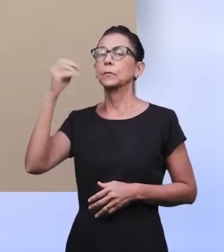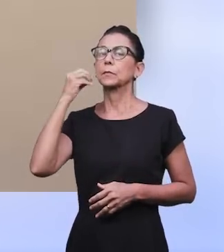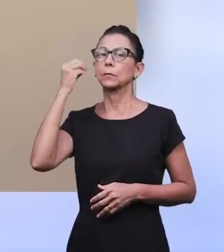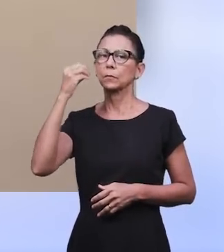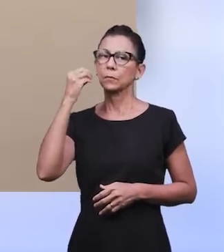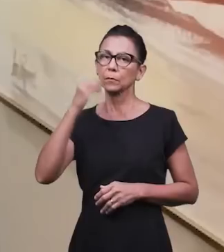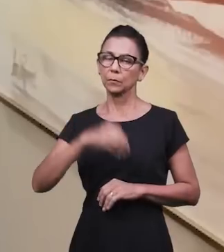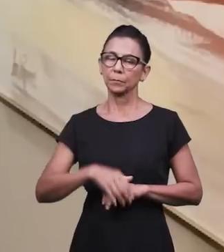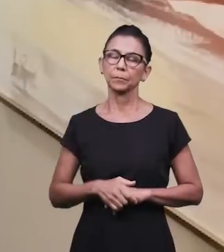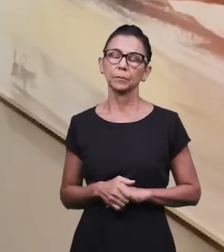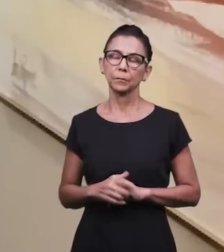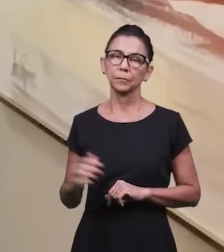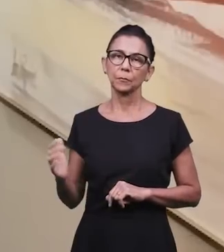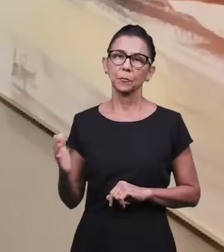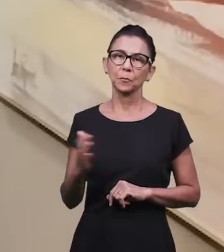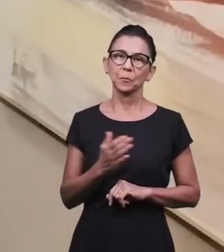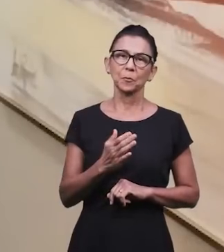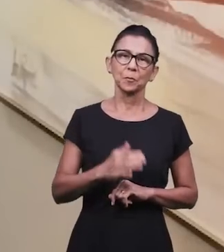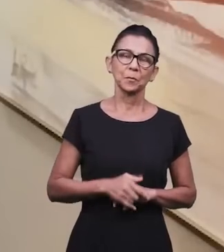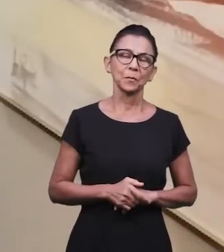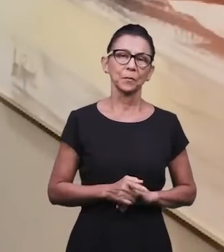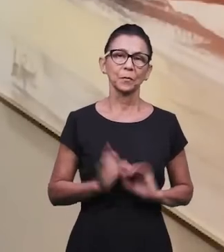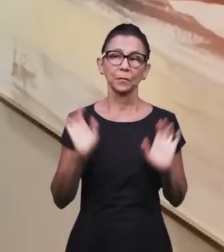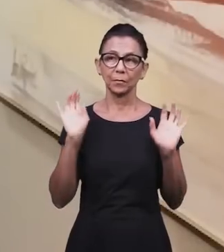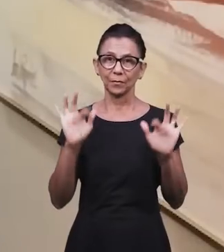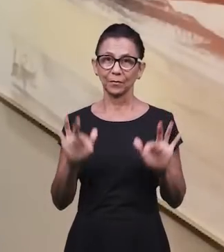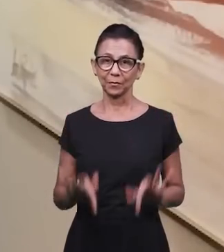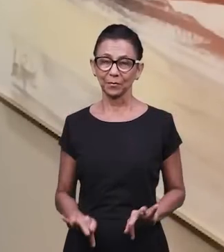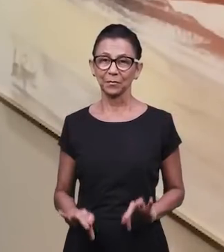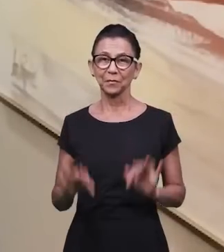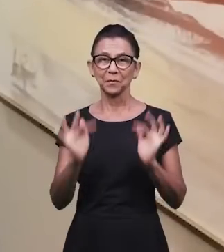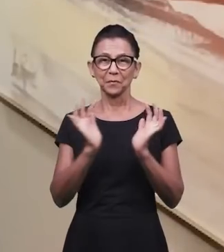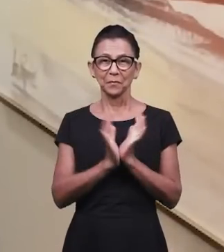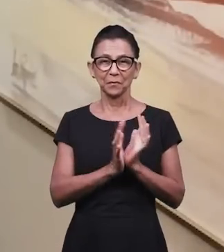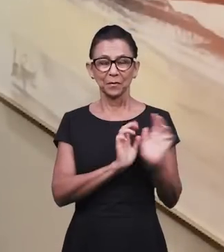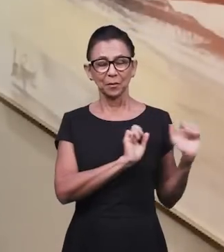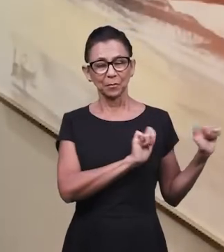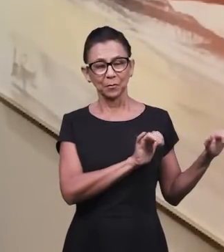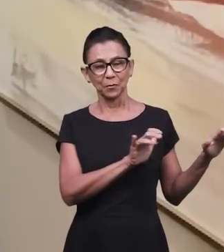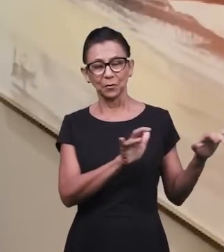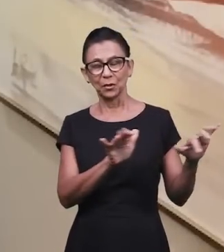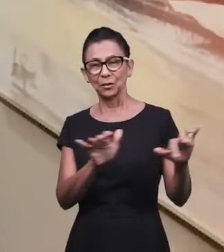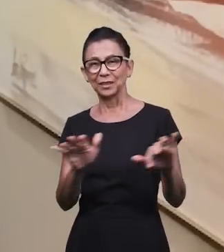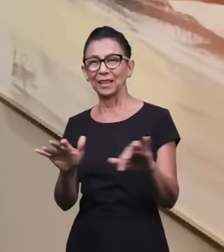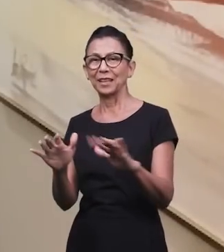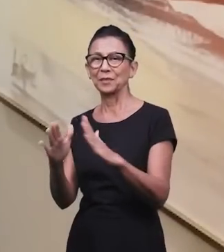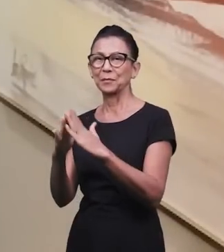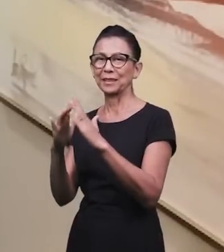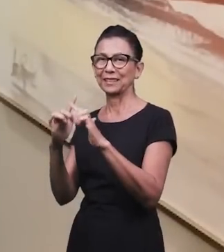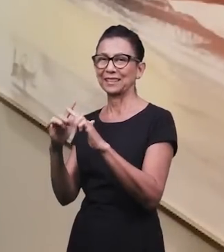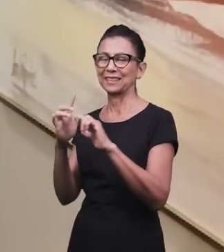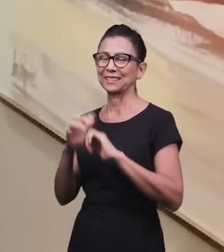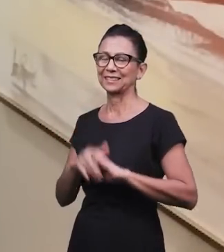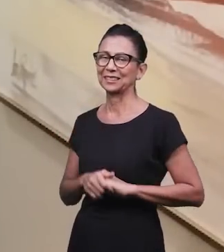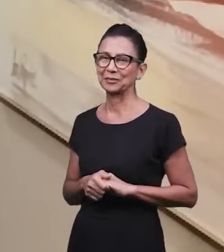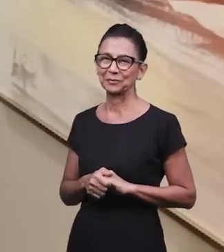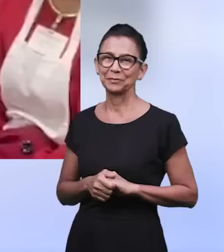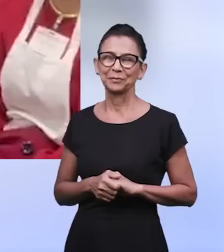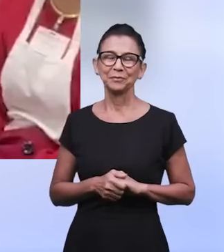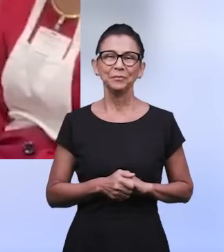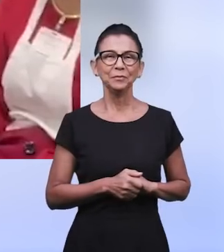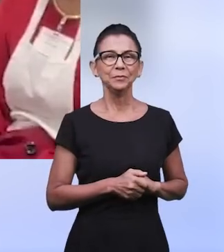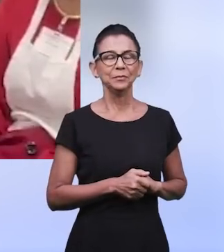presença do Senhor em nosso meio. No encerramento, as classes retornaram ao templo e a orquestra júnior entoou um louvor ao nosso